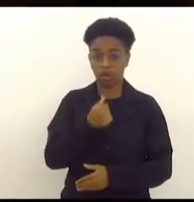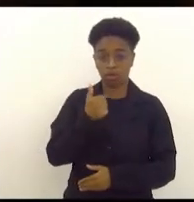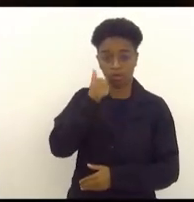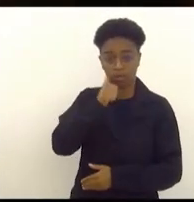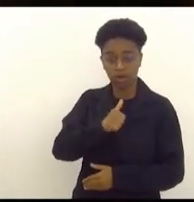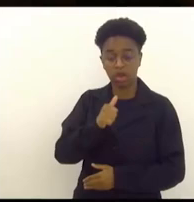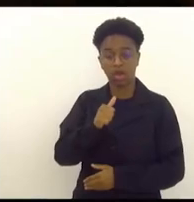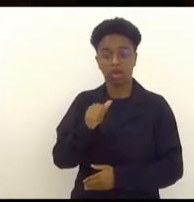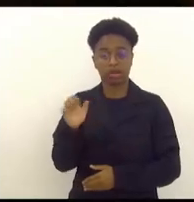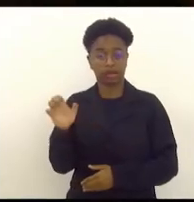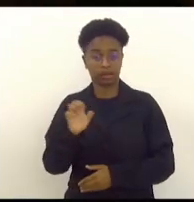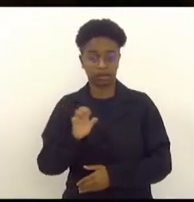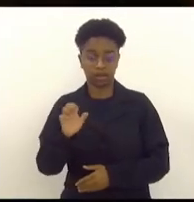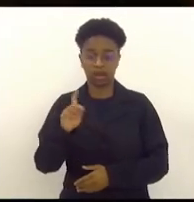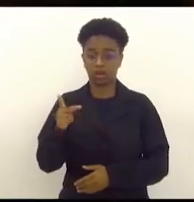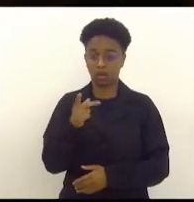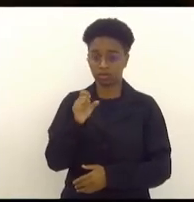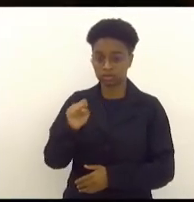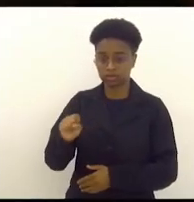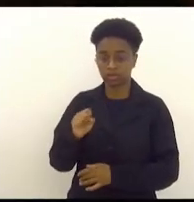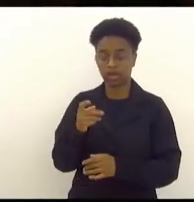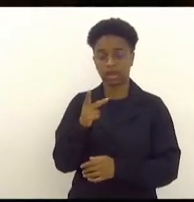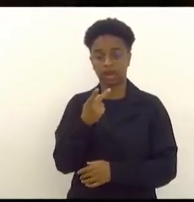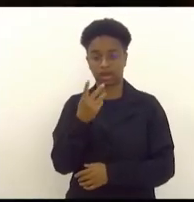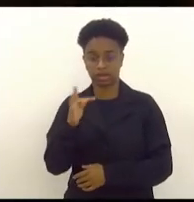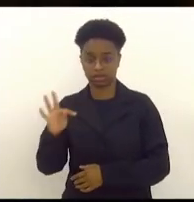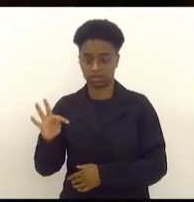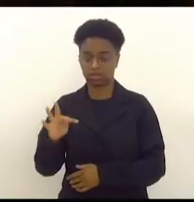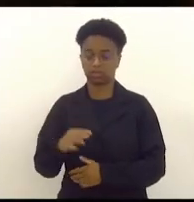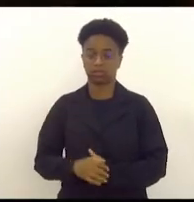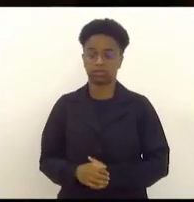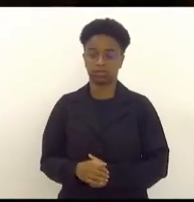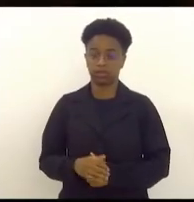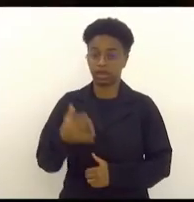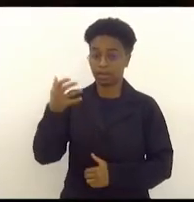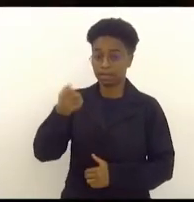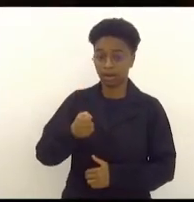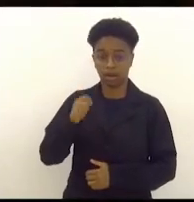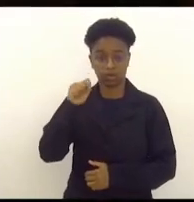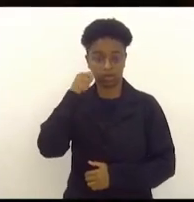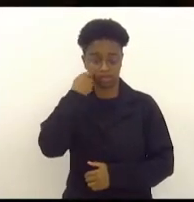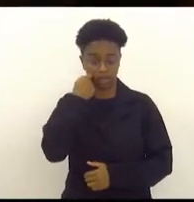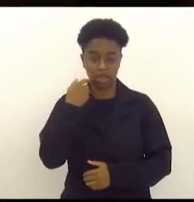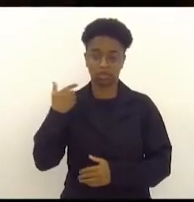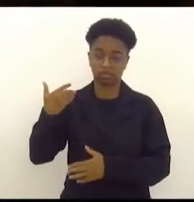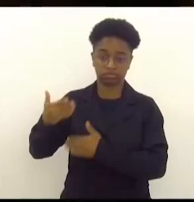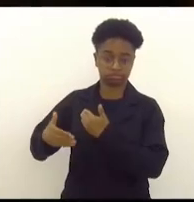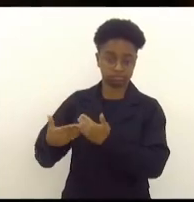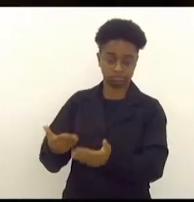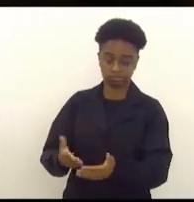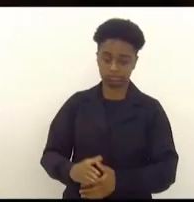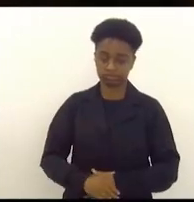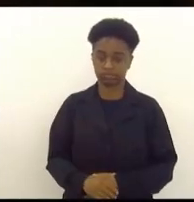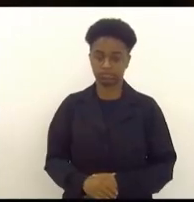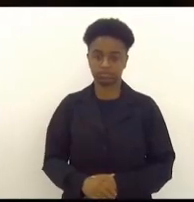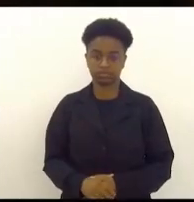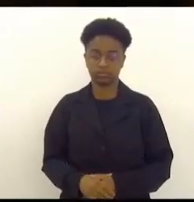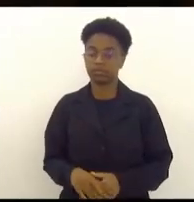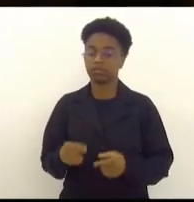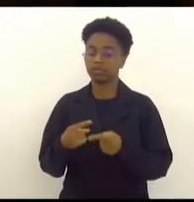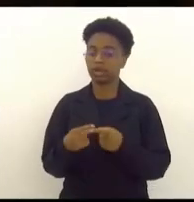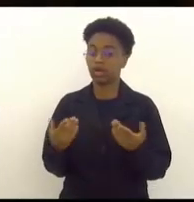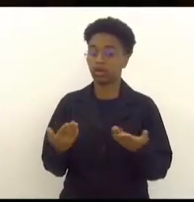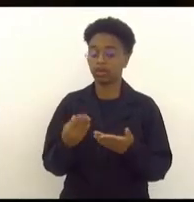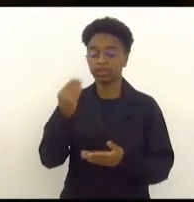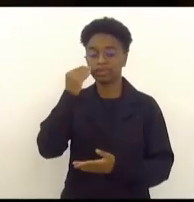homossexuais e heterossexuais brancos e negros e por aí vai ele tenta agora